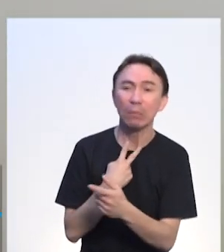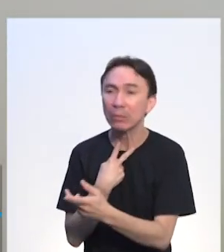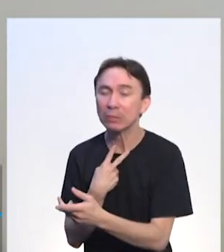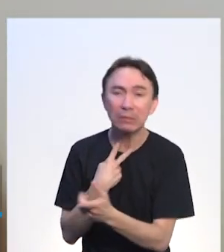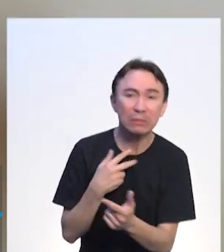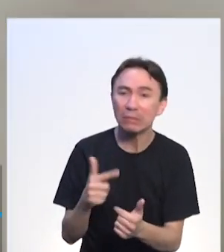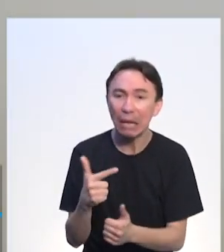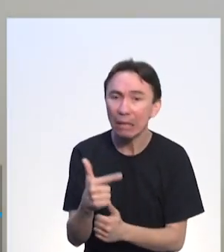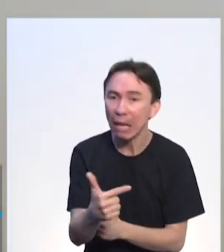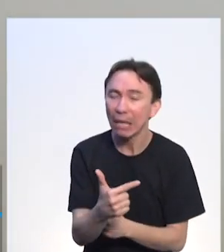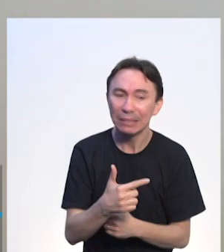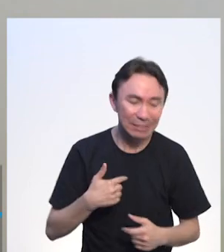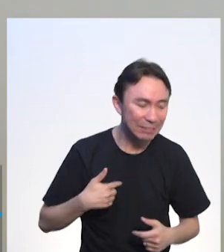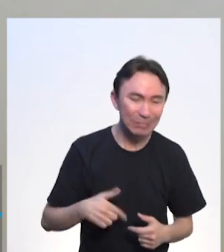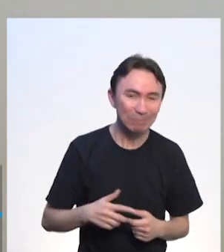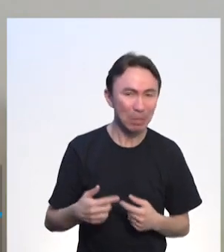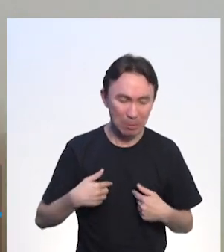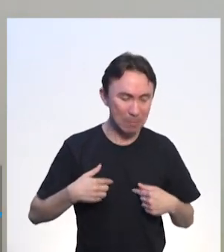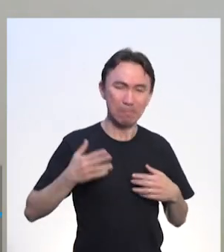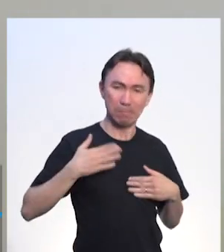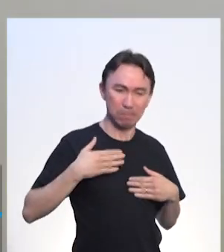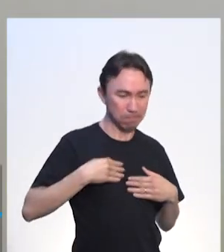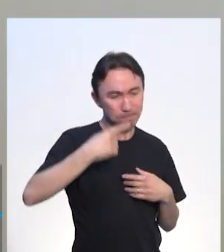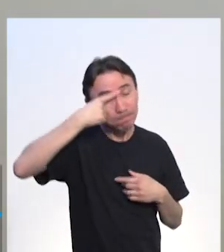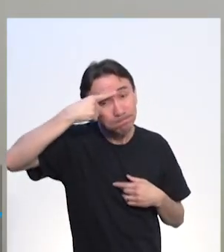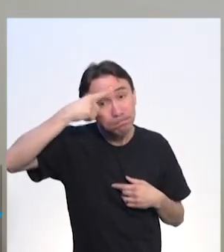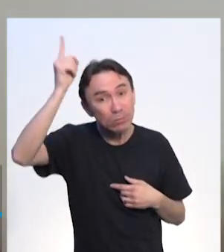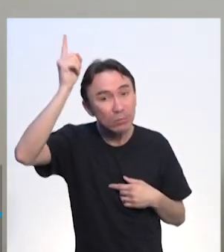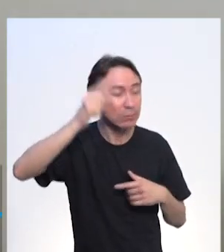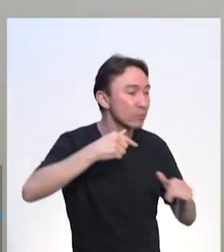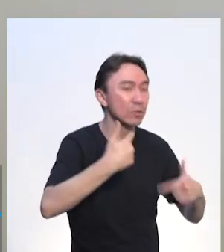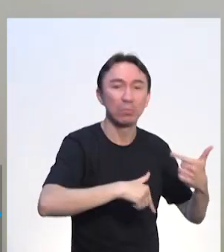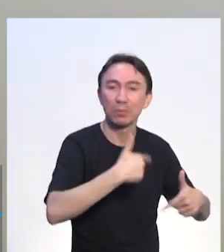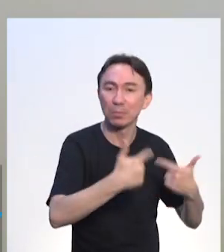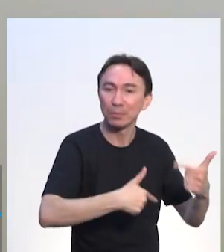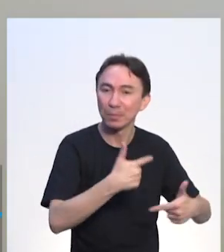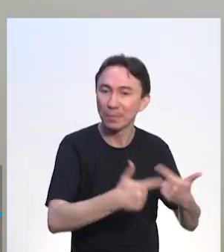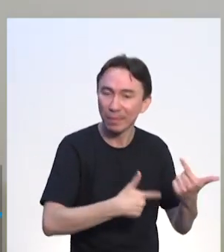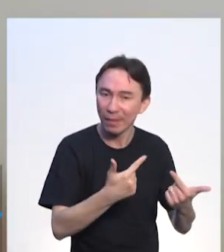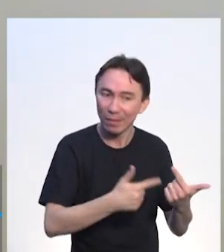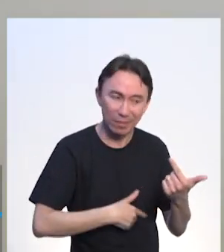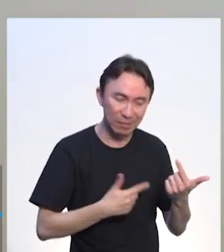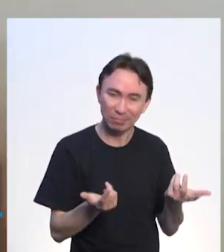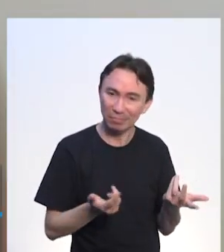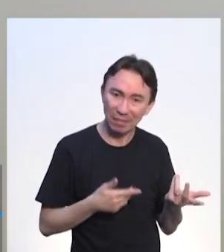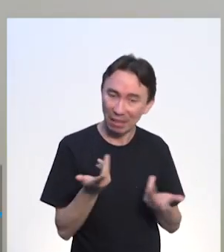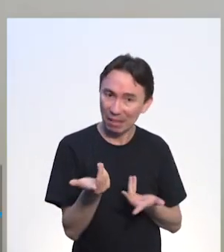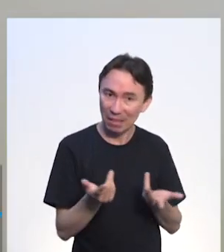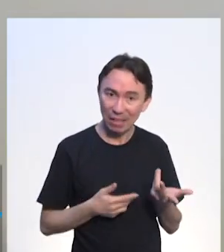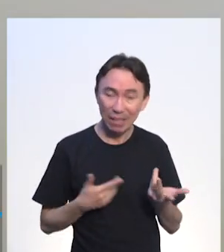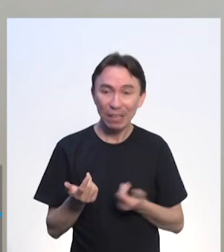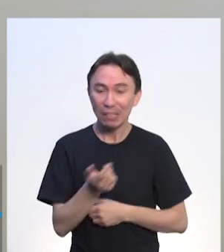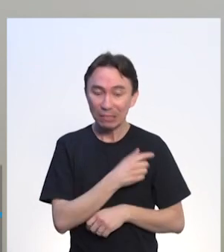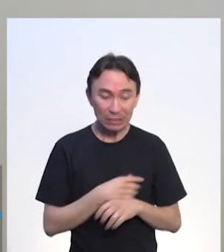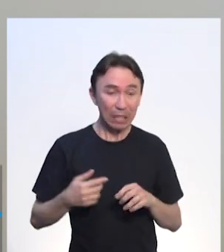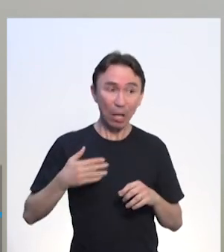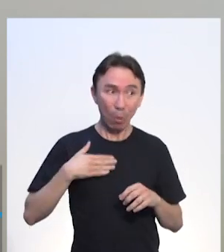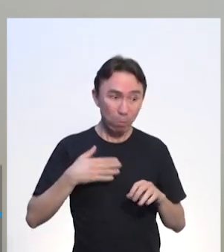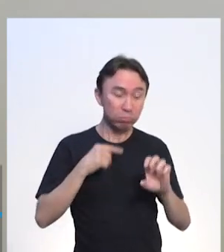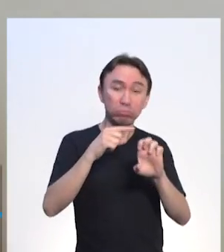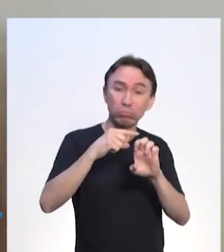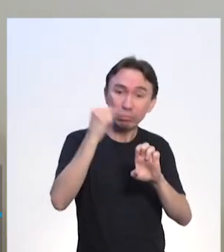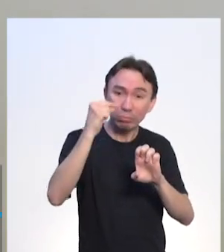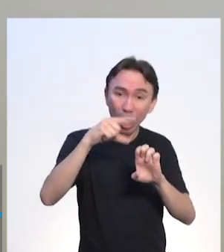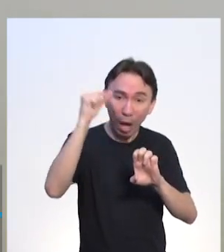ele pudesse ter todos os vínculos, porque o autônomo também não tem os vínculos, né? O empreendedor, ele também está numa situação